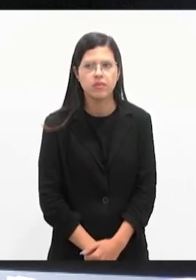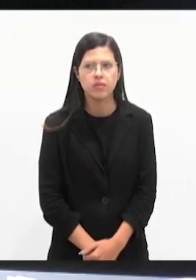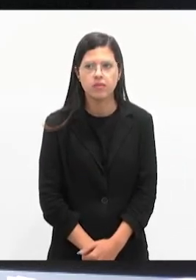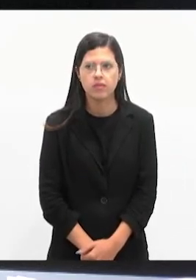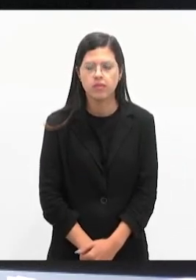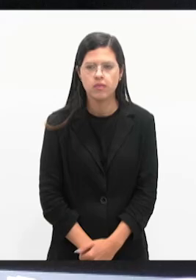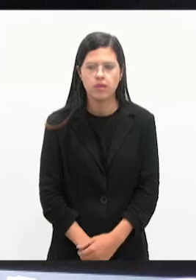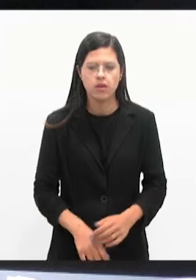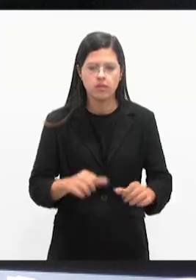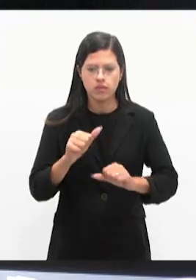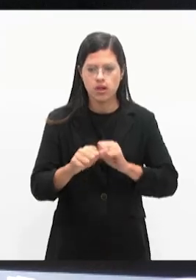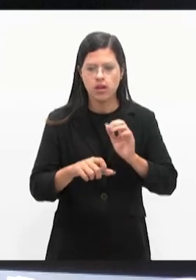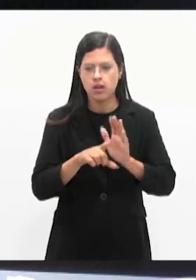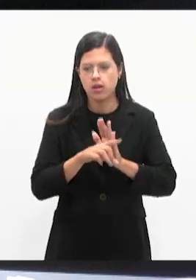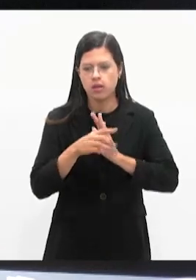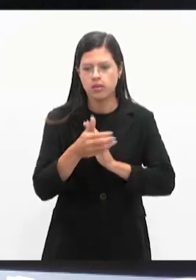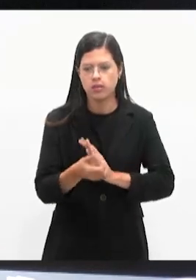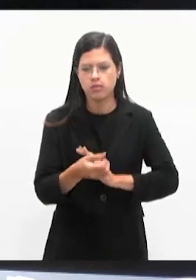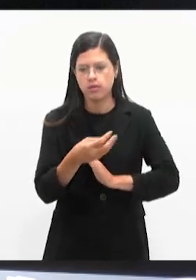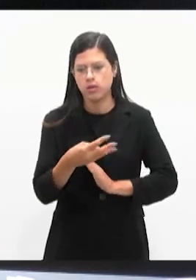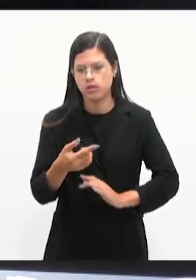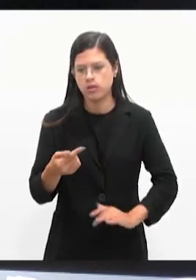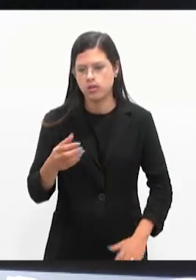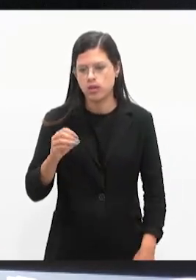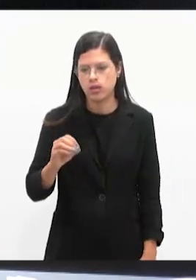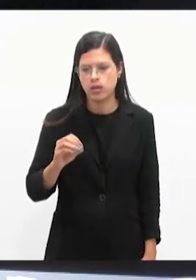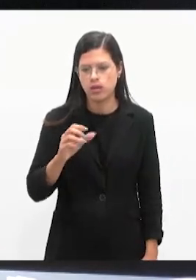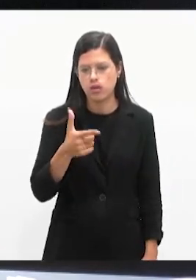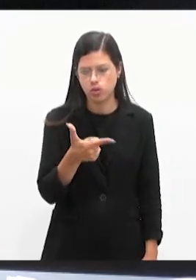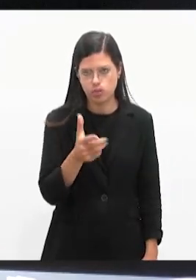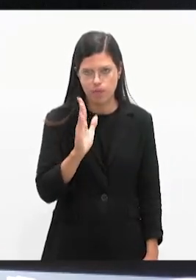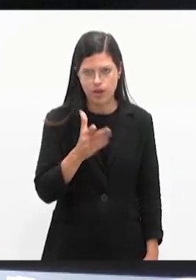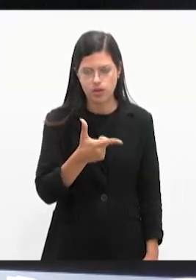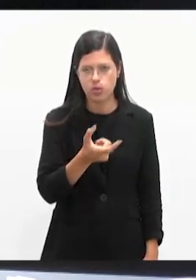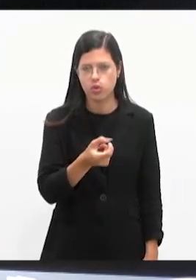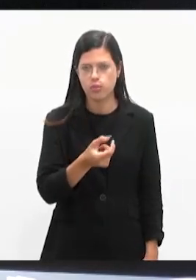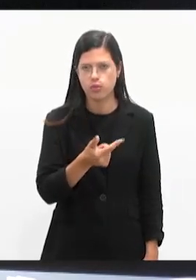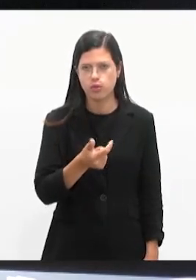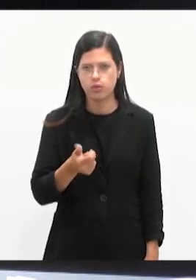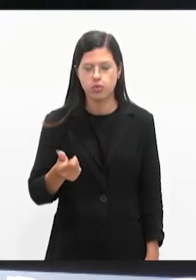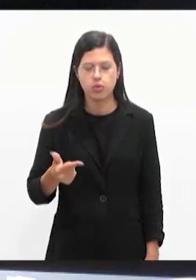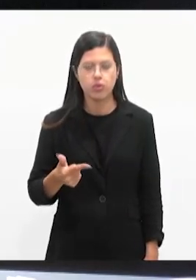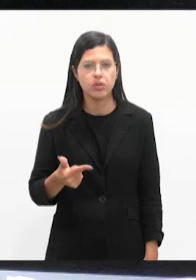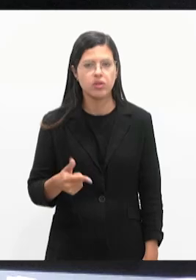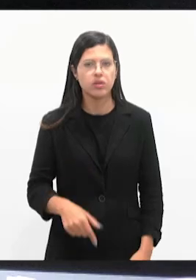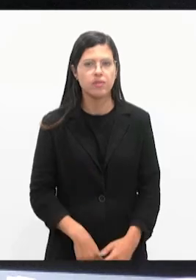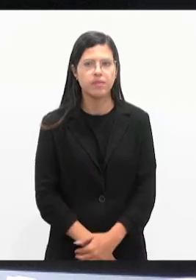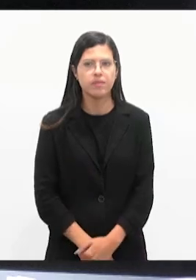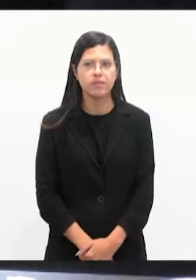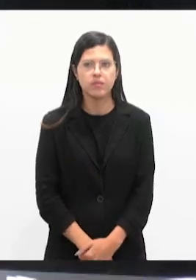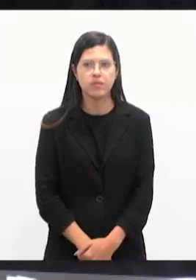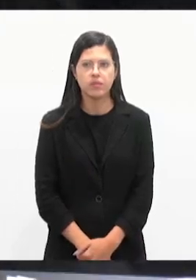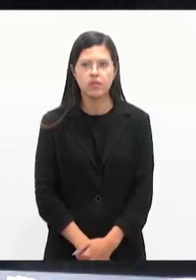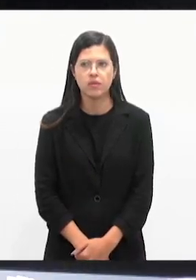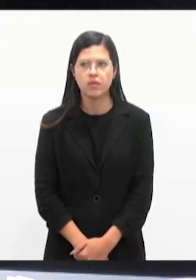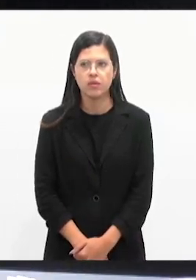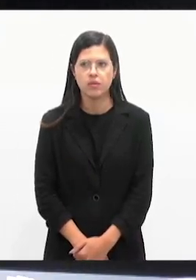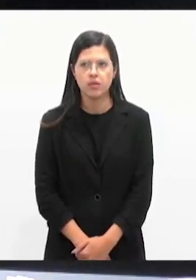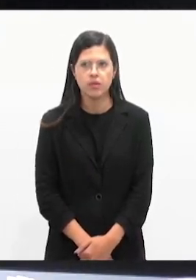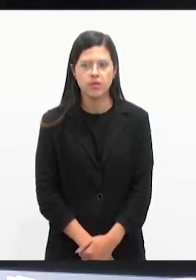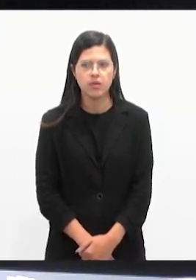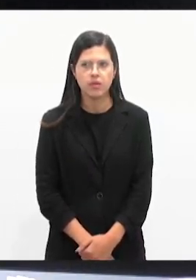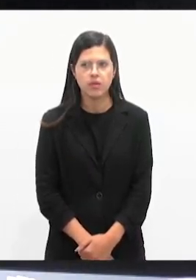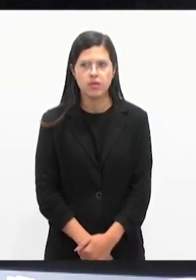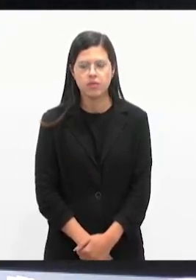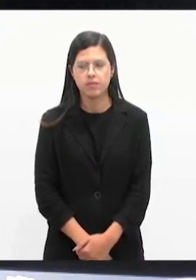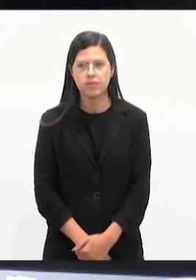a Lei 6.370 de 12, Eu não sei se ela teve...